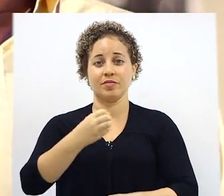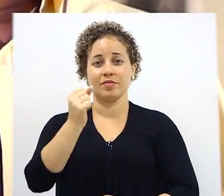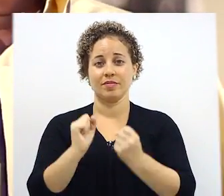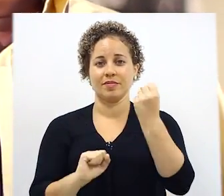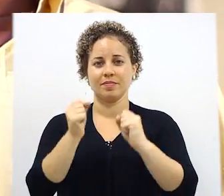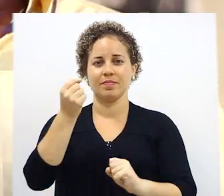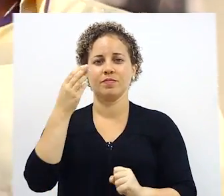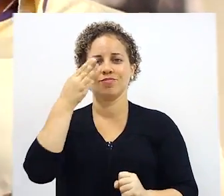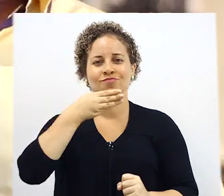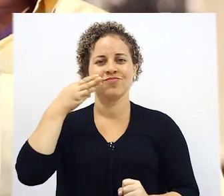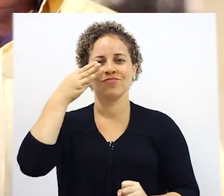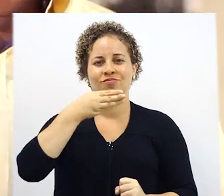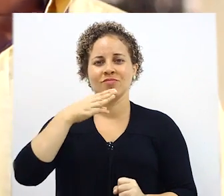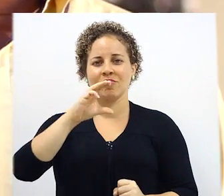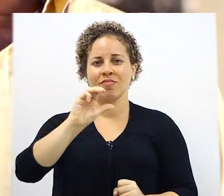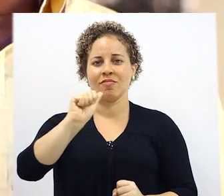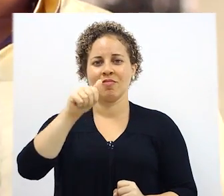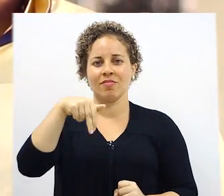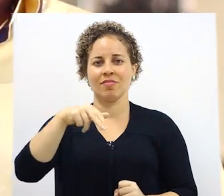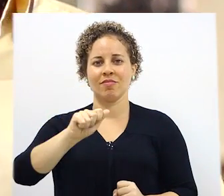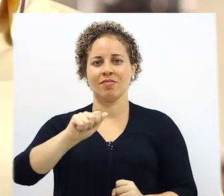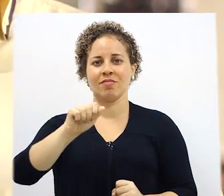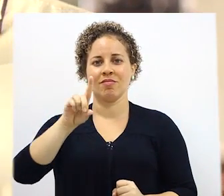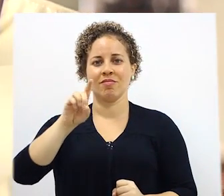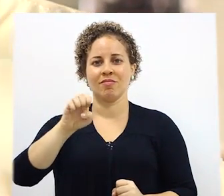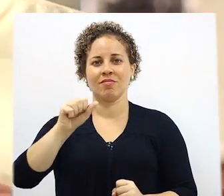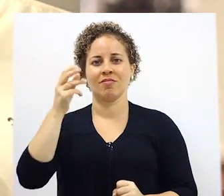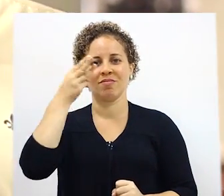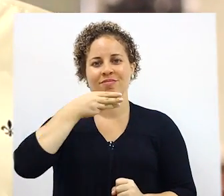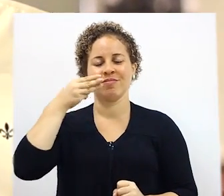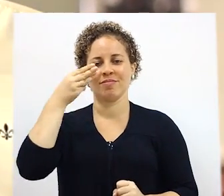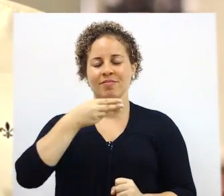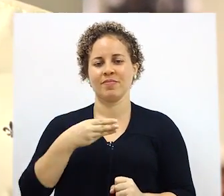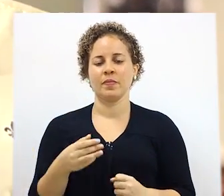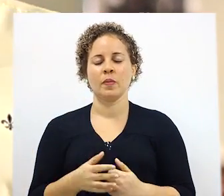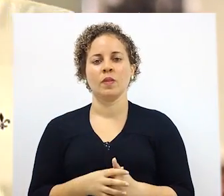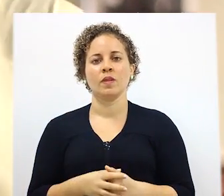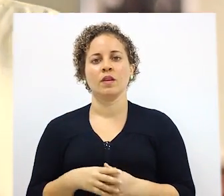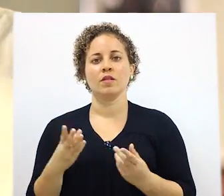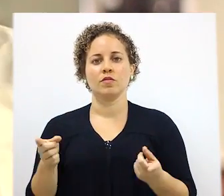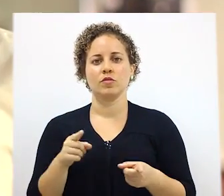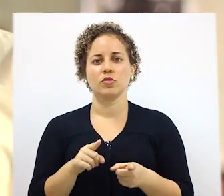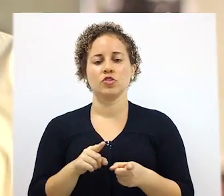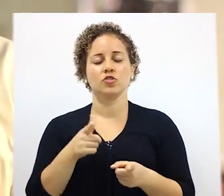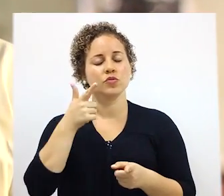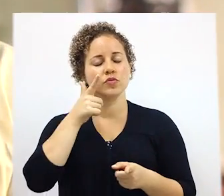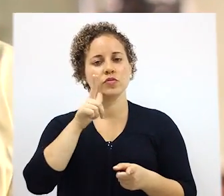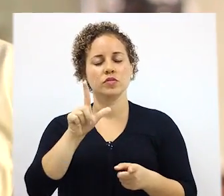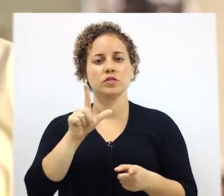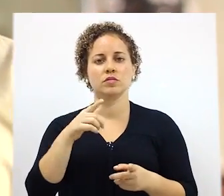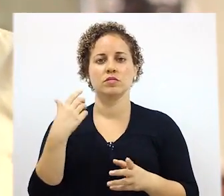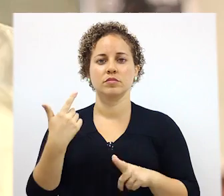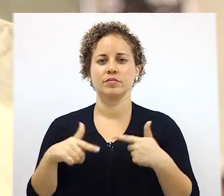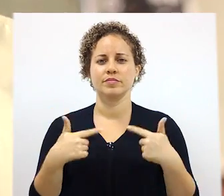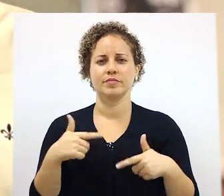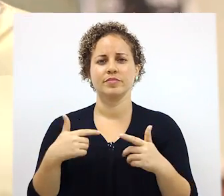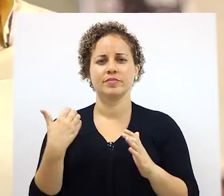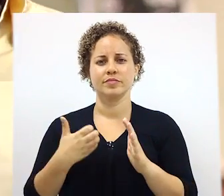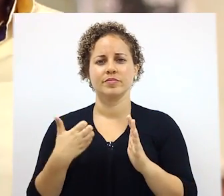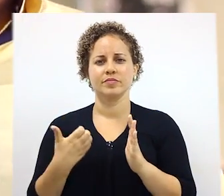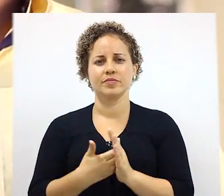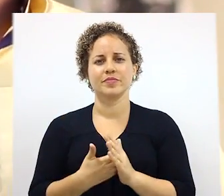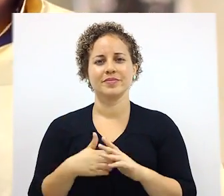de cana-de-açúcar que se preza hoje em dia, né, que queira crescer no mercado, a gente tem que fazer essa condição.